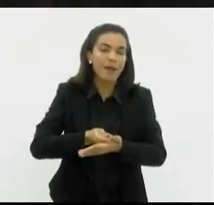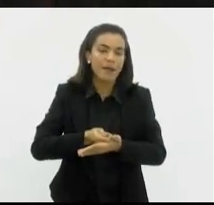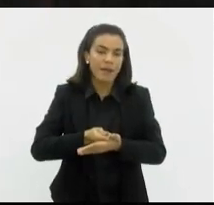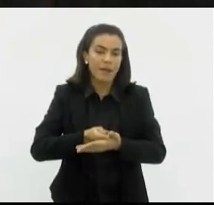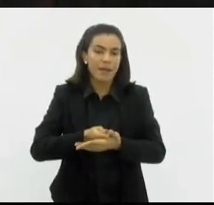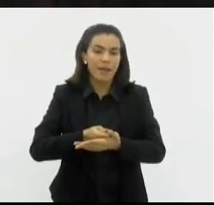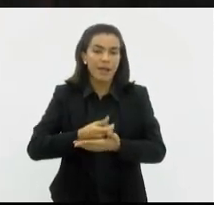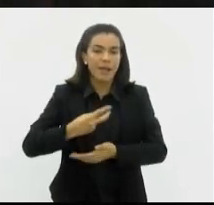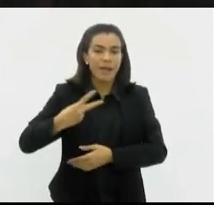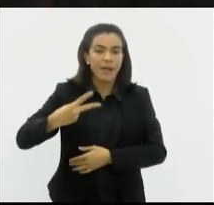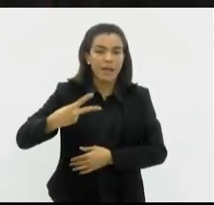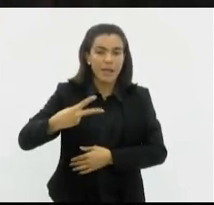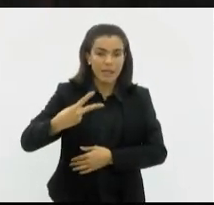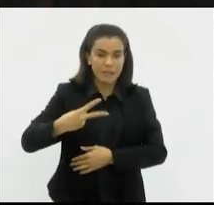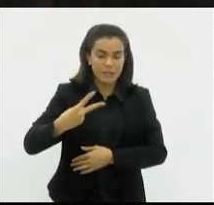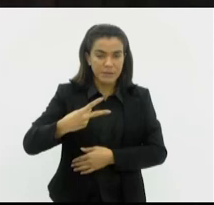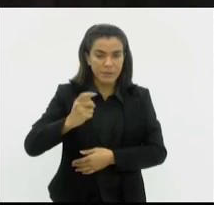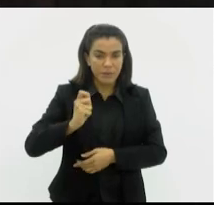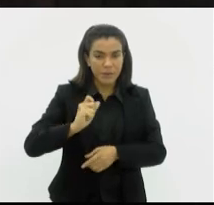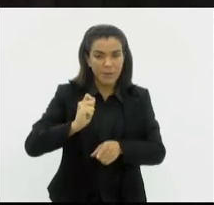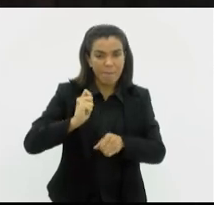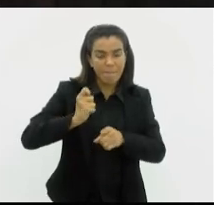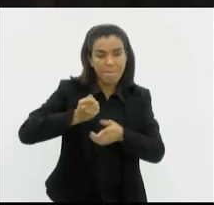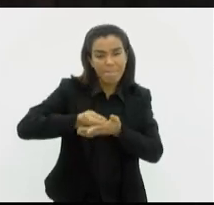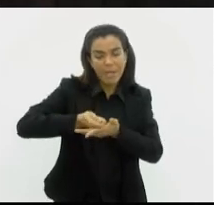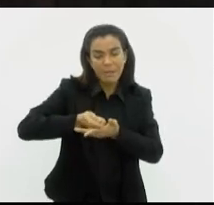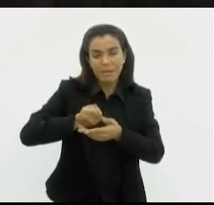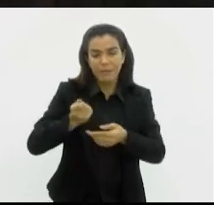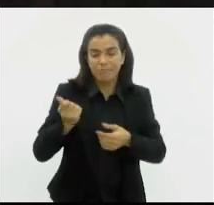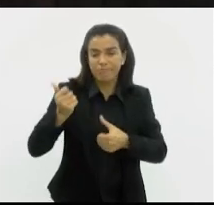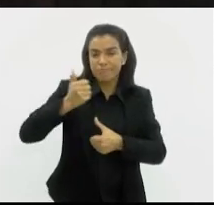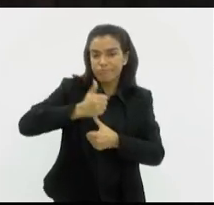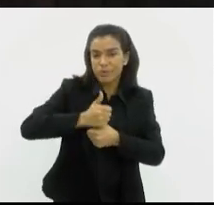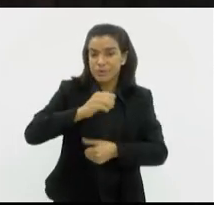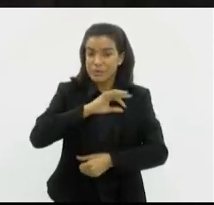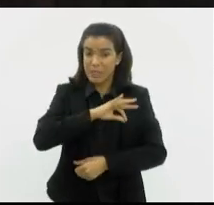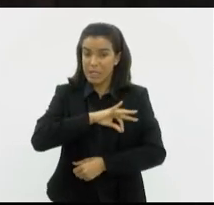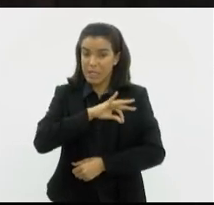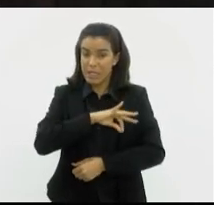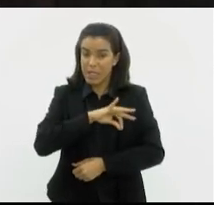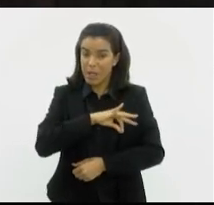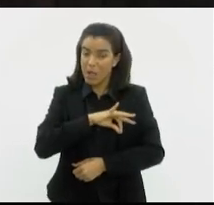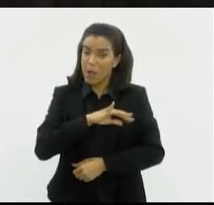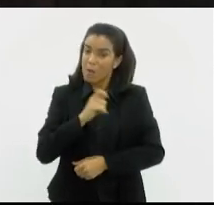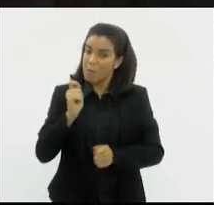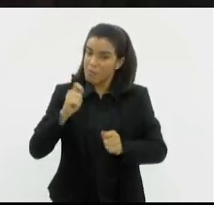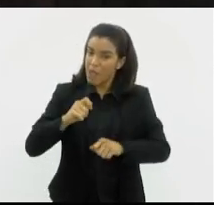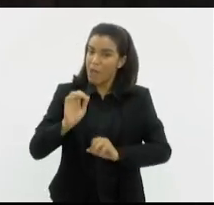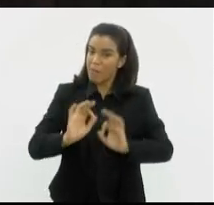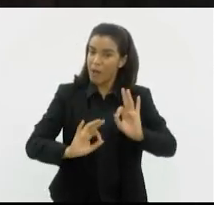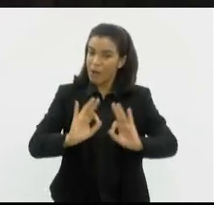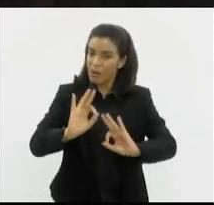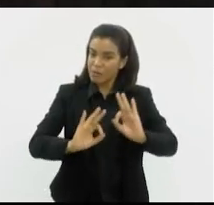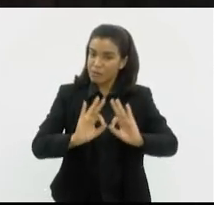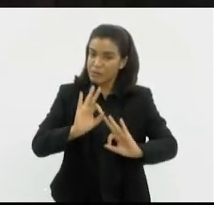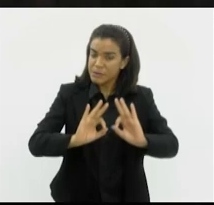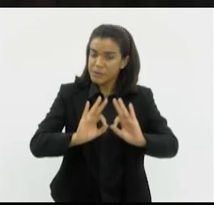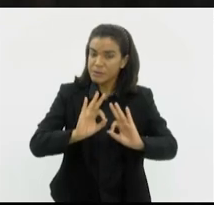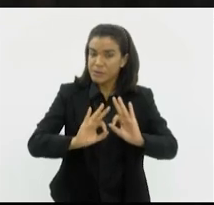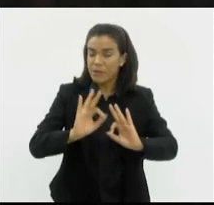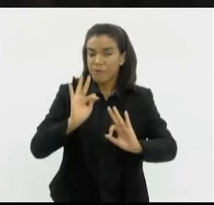segunda parcela da reposição salarial. Programar isso, porque o